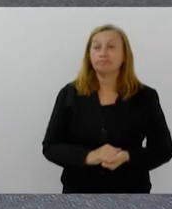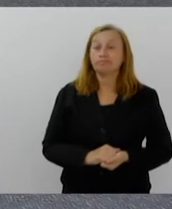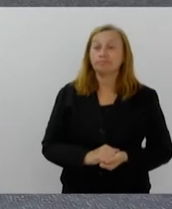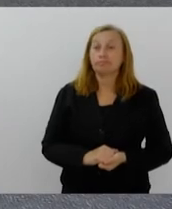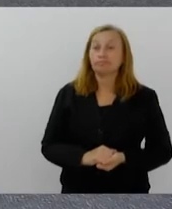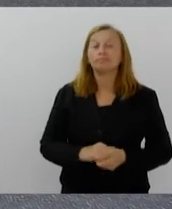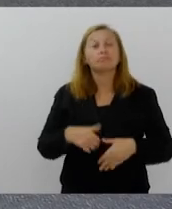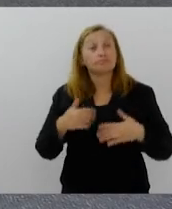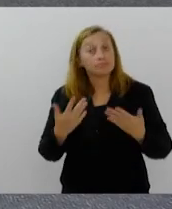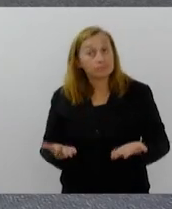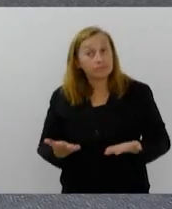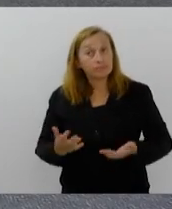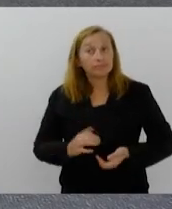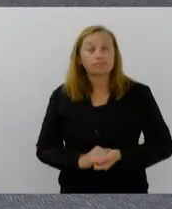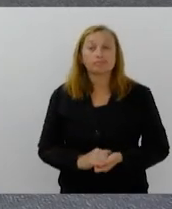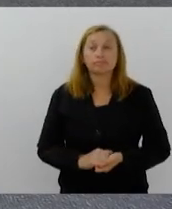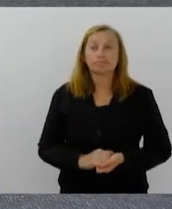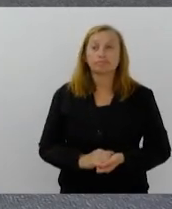Então,